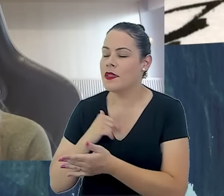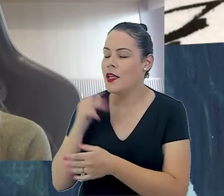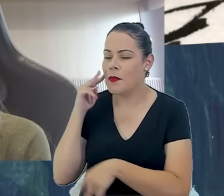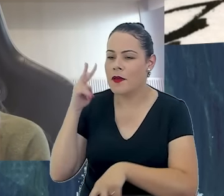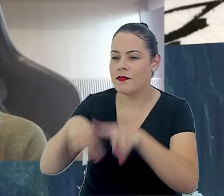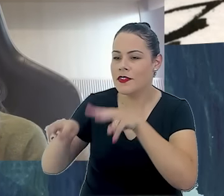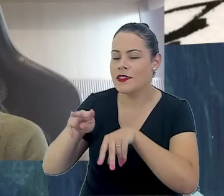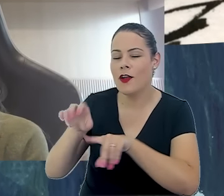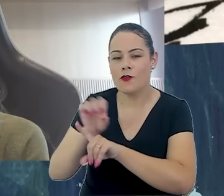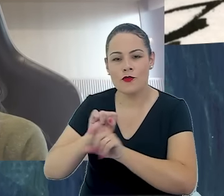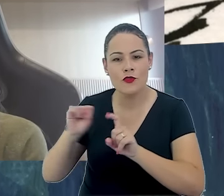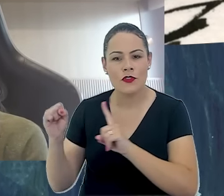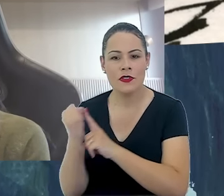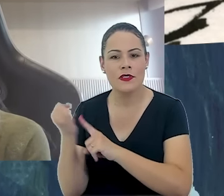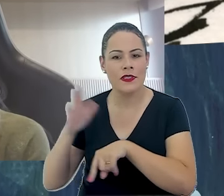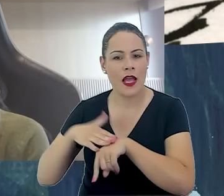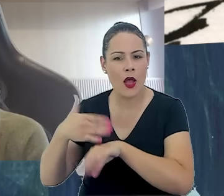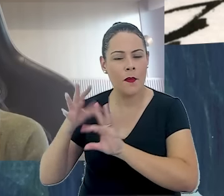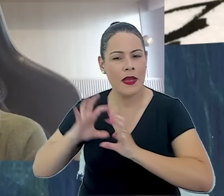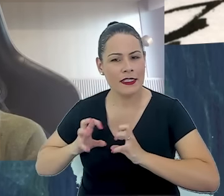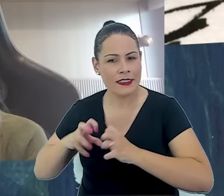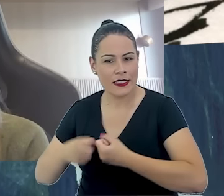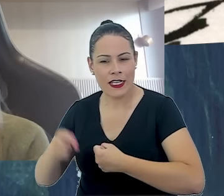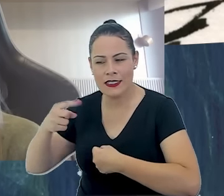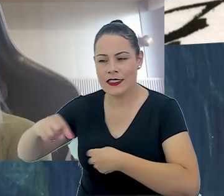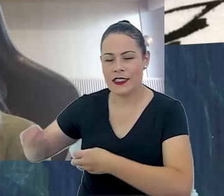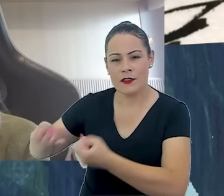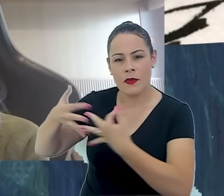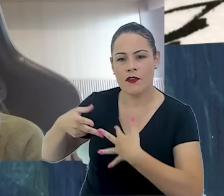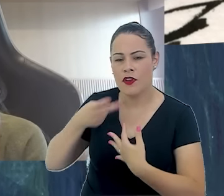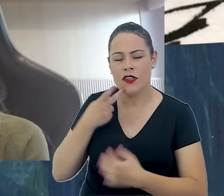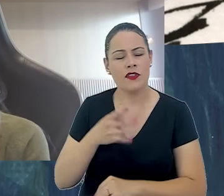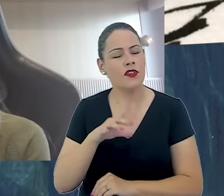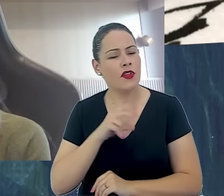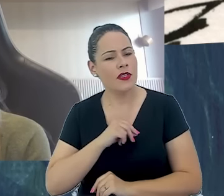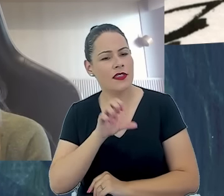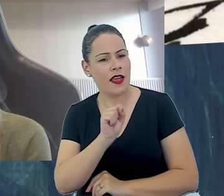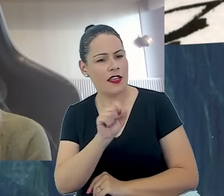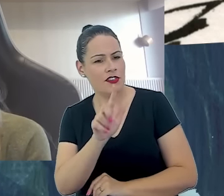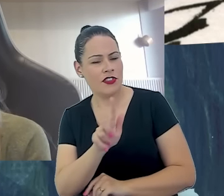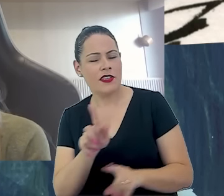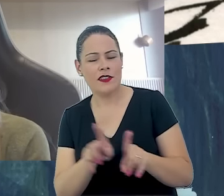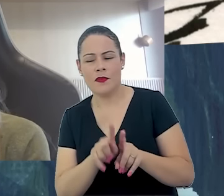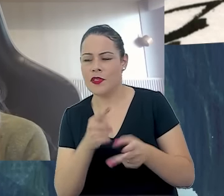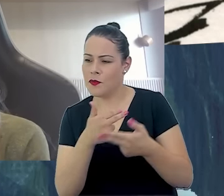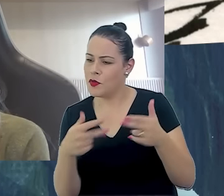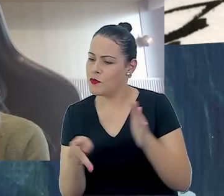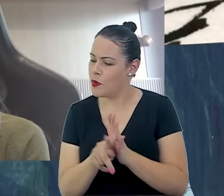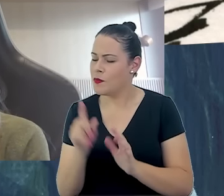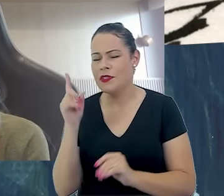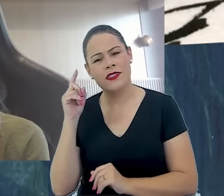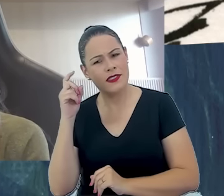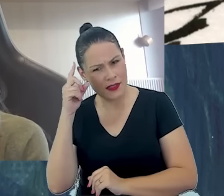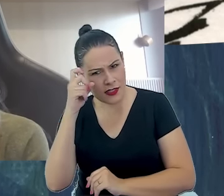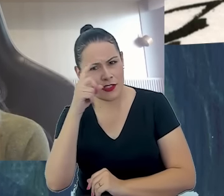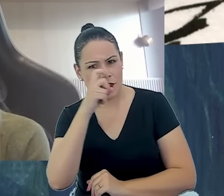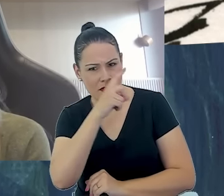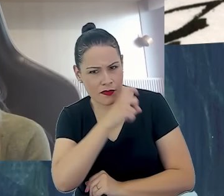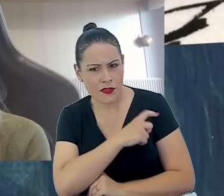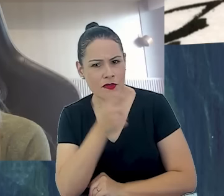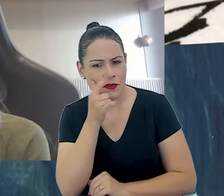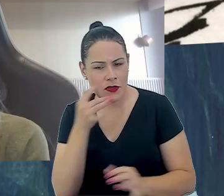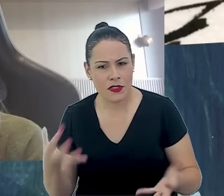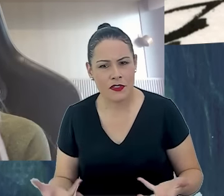tem uma visão social, né, mais engajada. E eles falavam: poxa, o ESG é uma coisa que é difícil